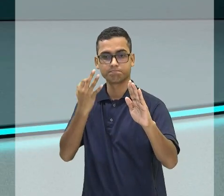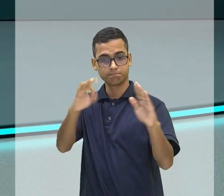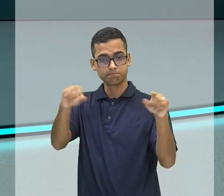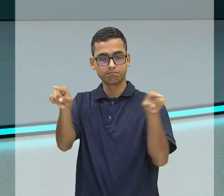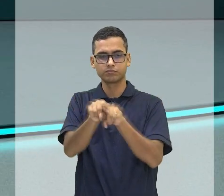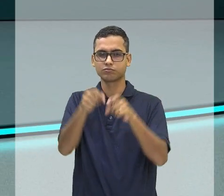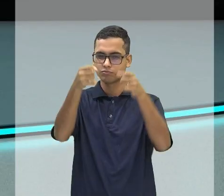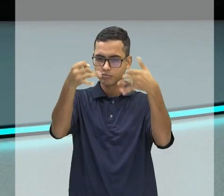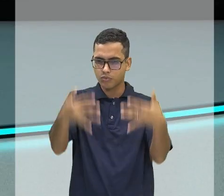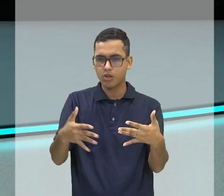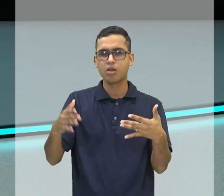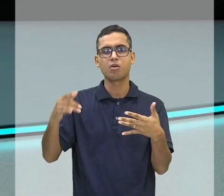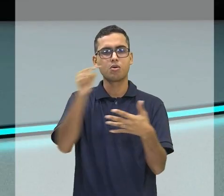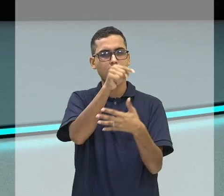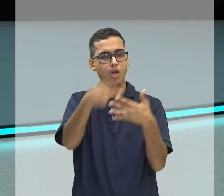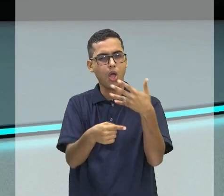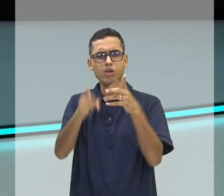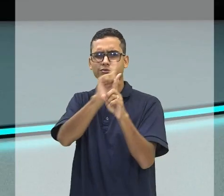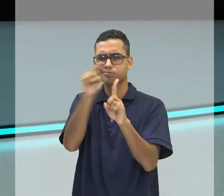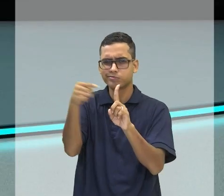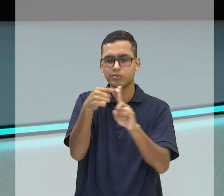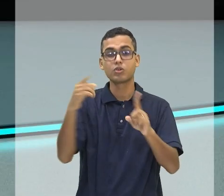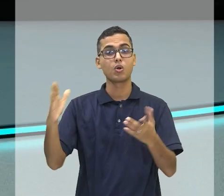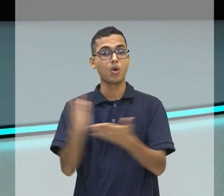alguns objetivos, né,